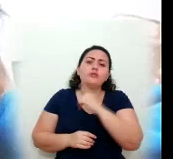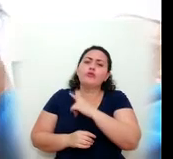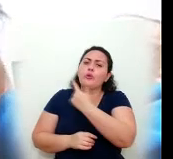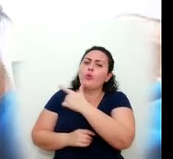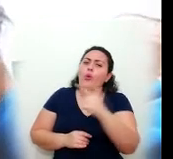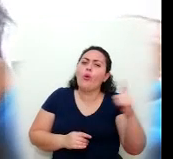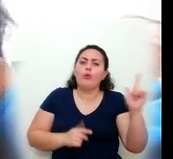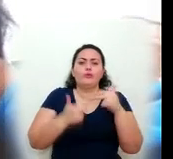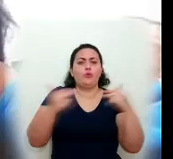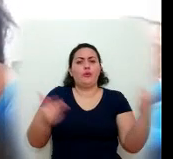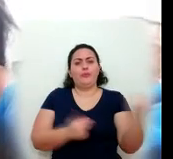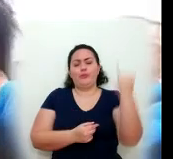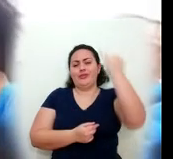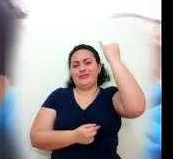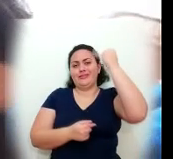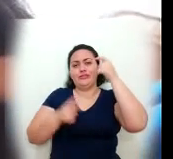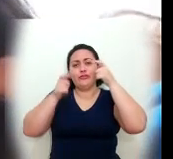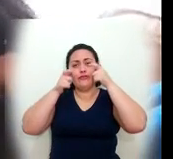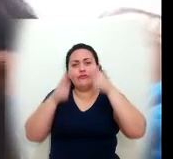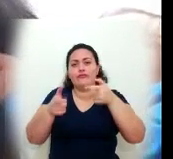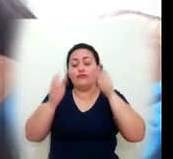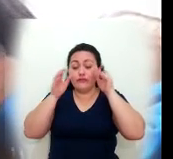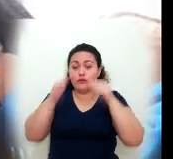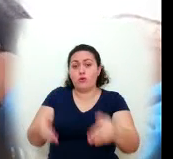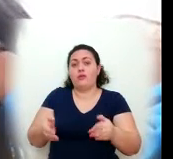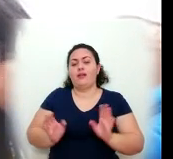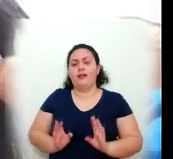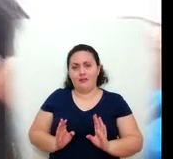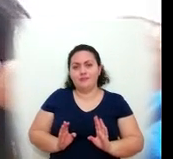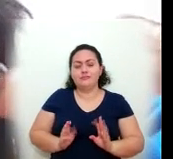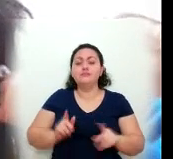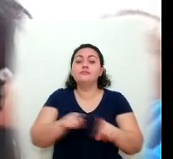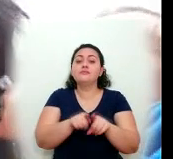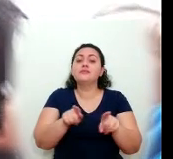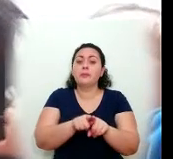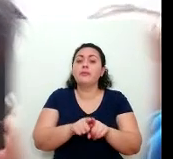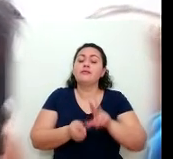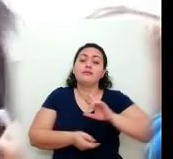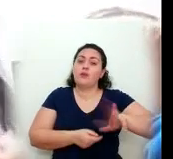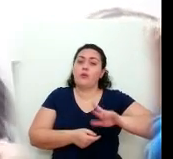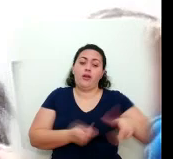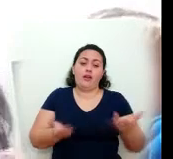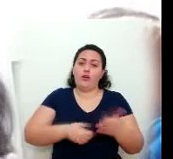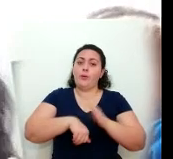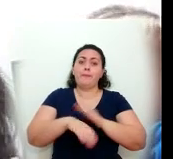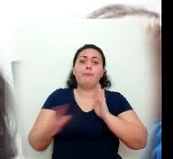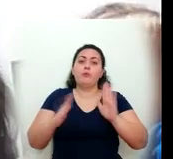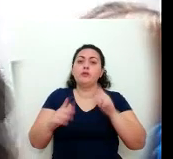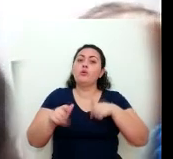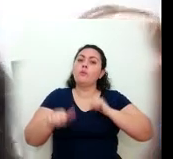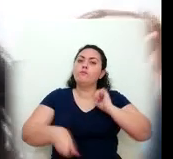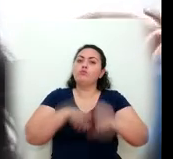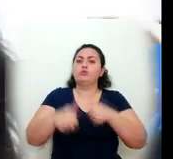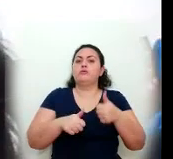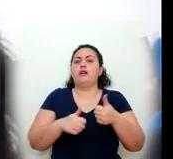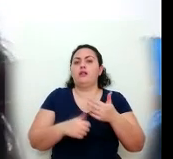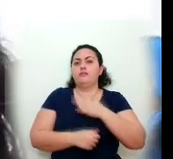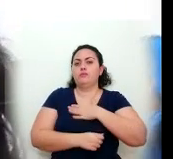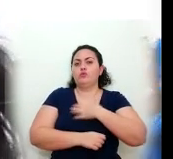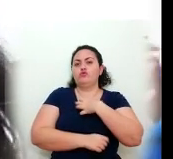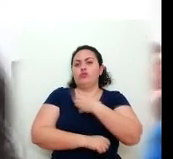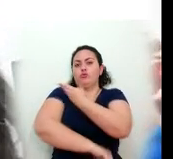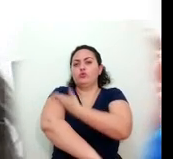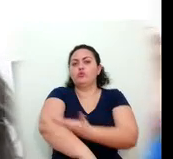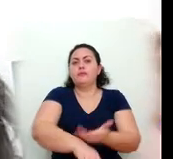coisas mais importantes, né? Para estar pensando. E aí, certamente não é um momento de mudança